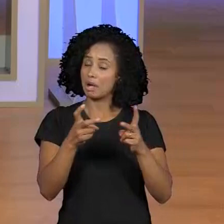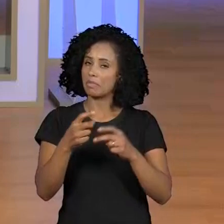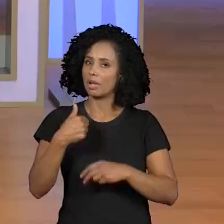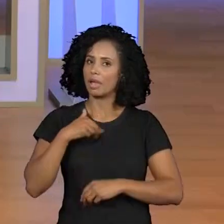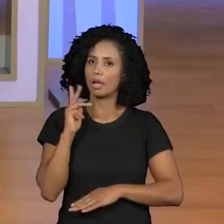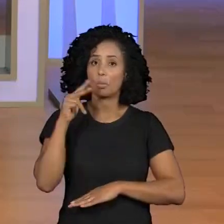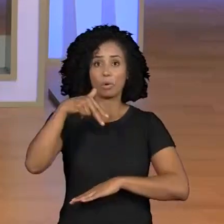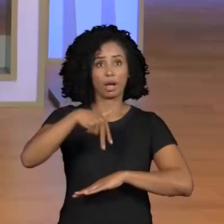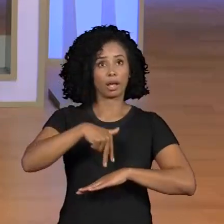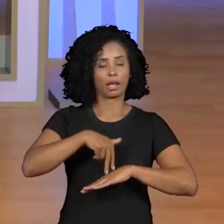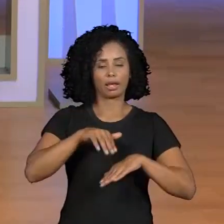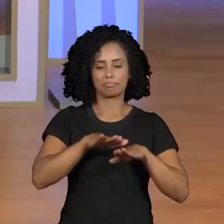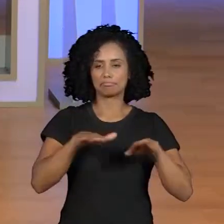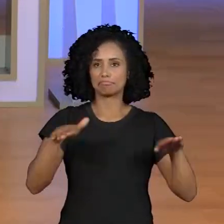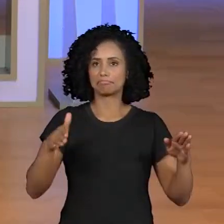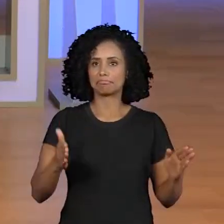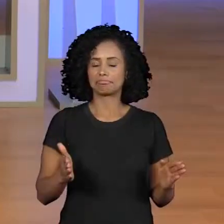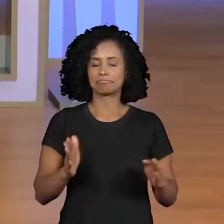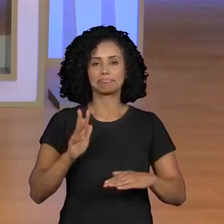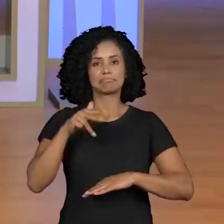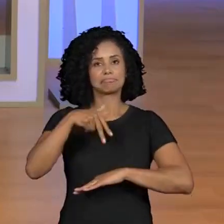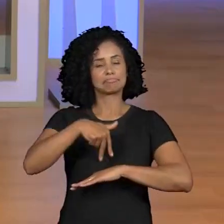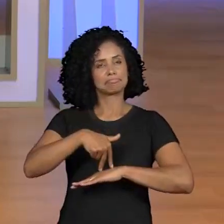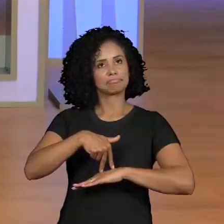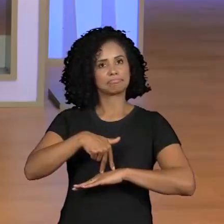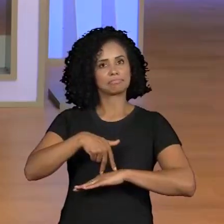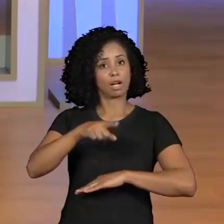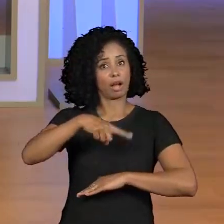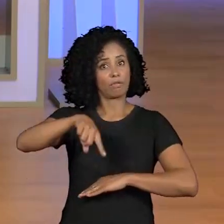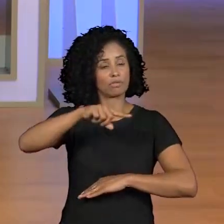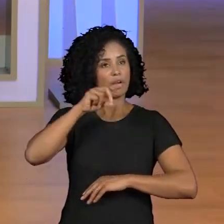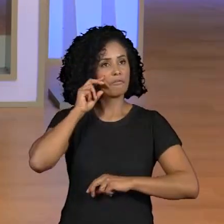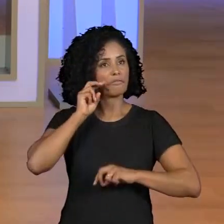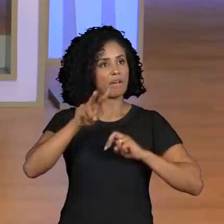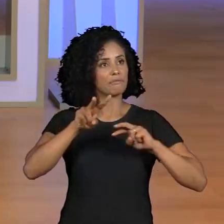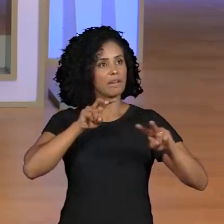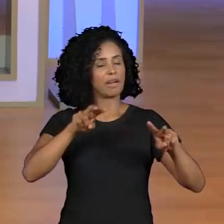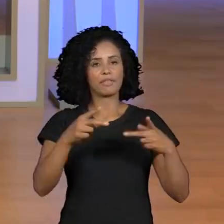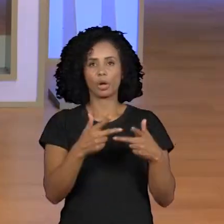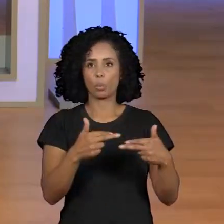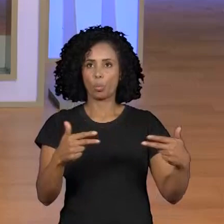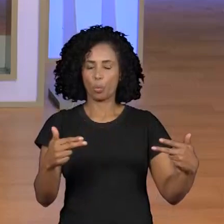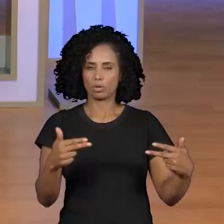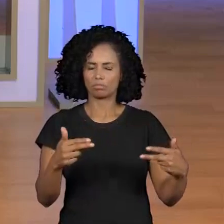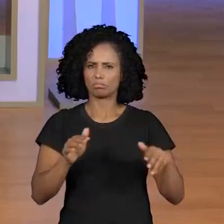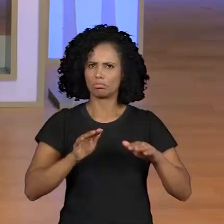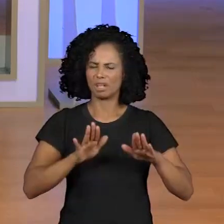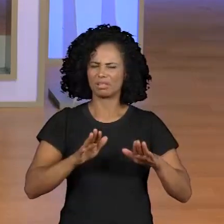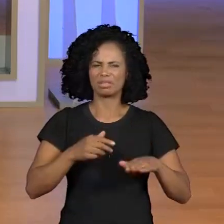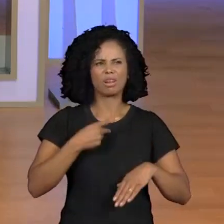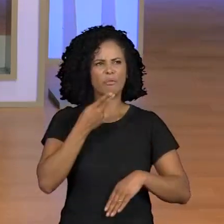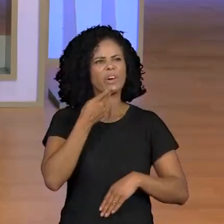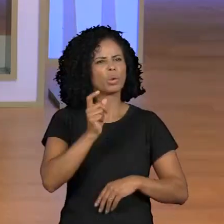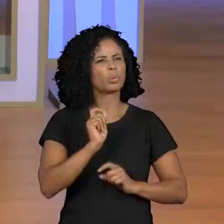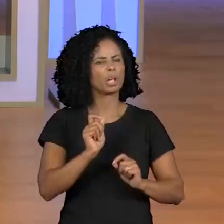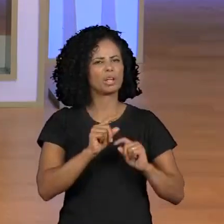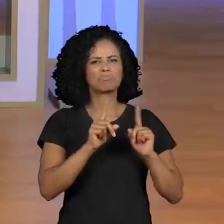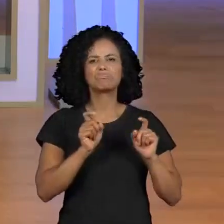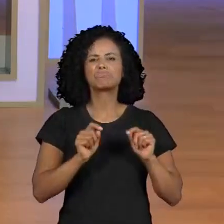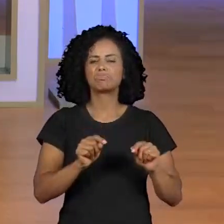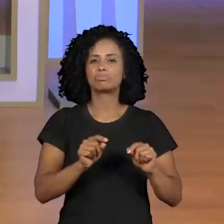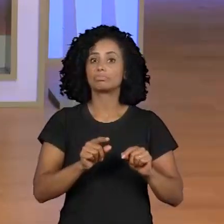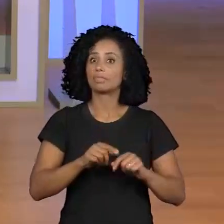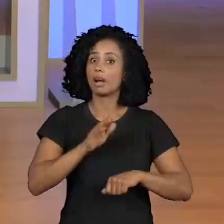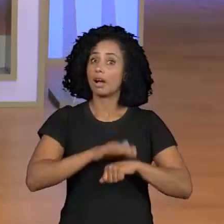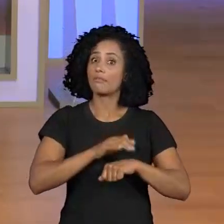aqui num espaço que nós cobriremos de coisa. E do que nós estamos falando? Em produção de